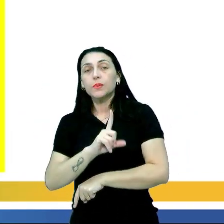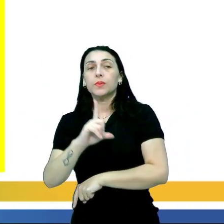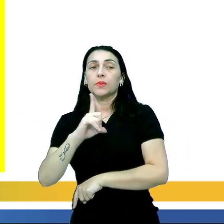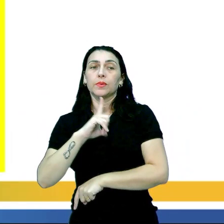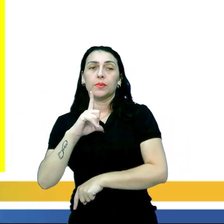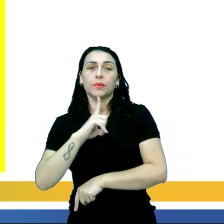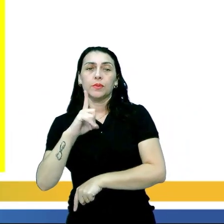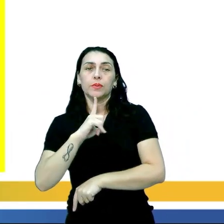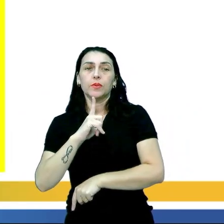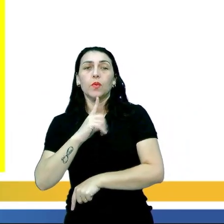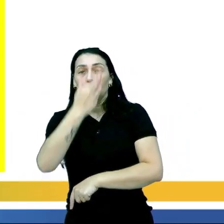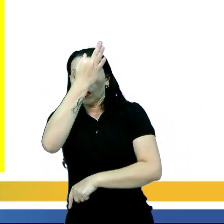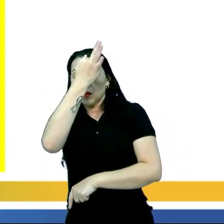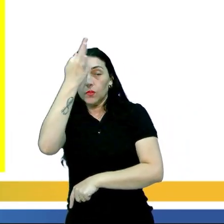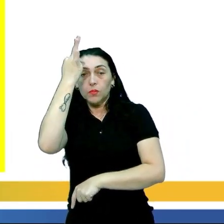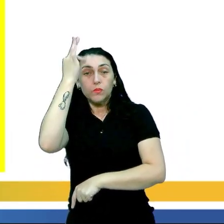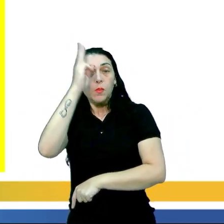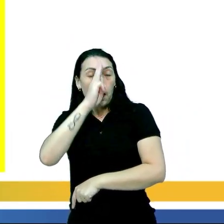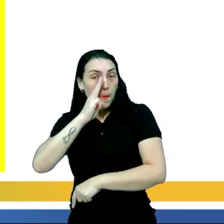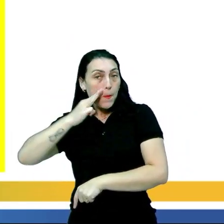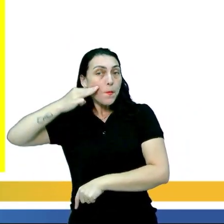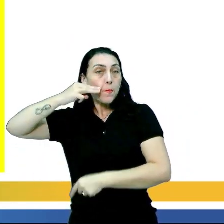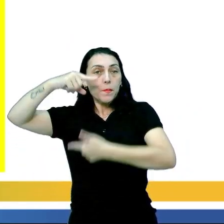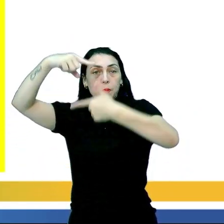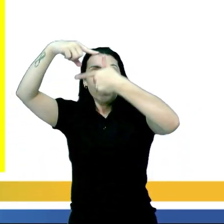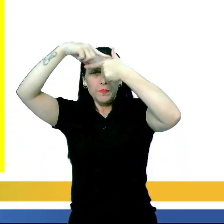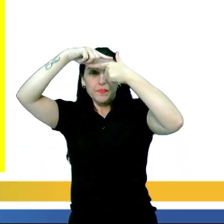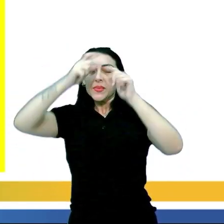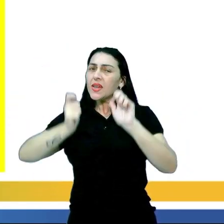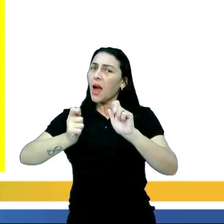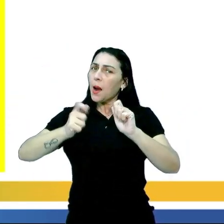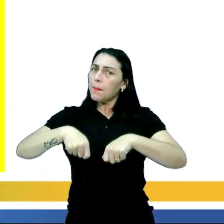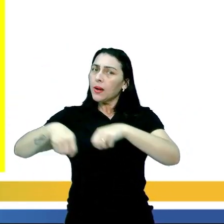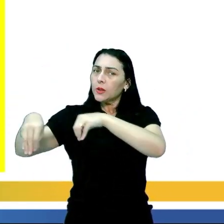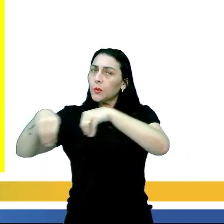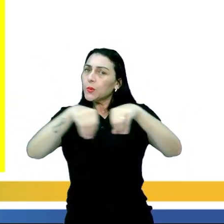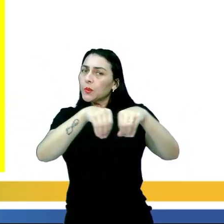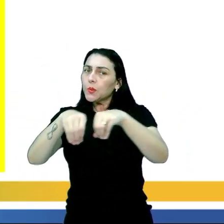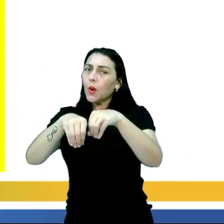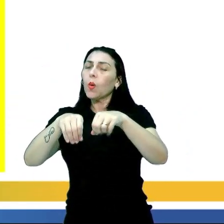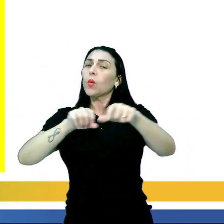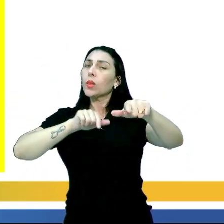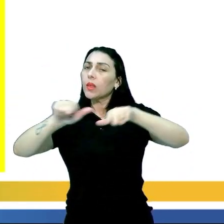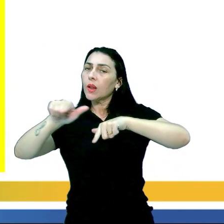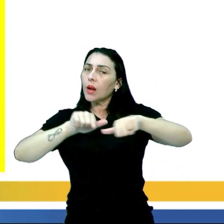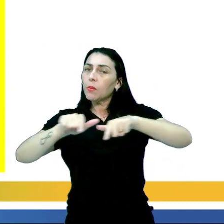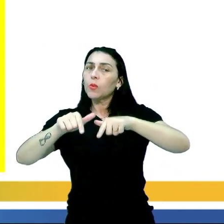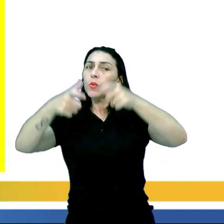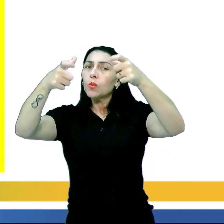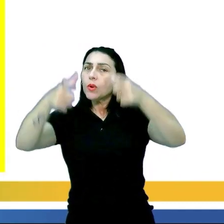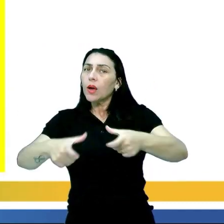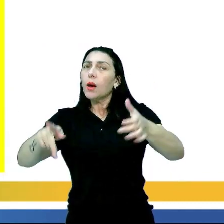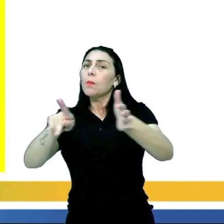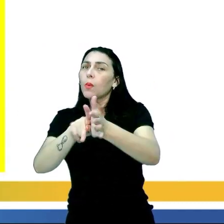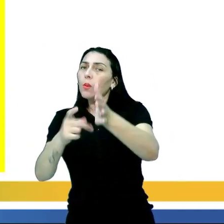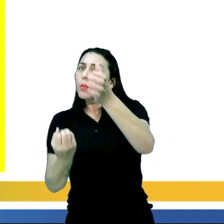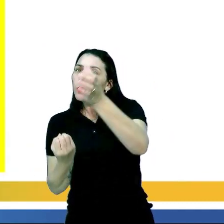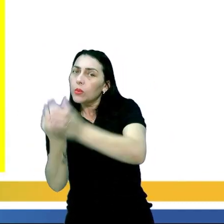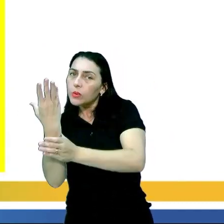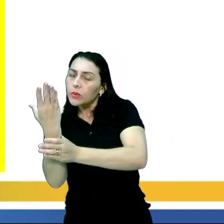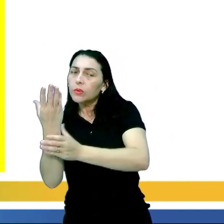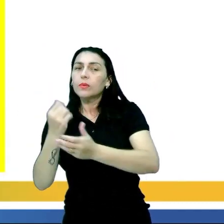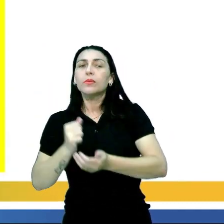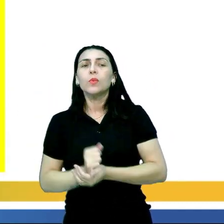aí. Então, para o Marx, a alienação ela é capaz de deslocar o trabalhador do seu lugar de